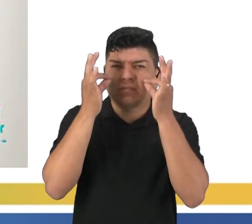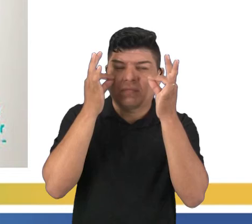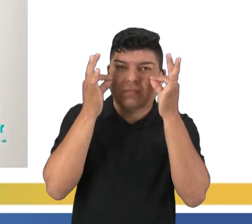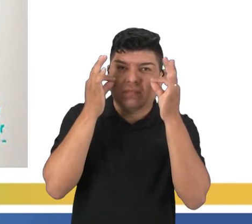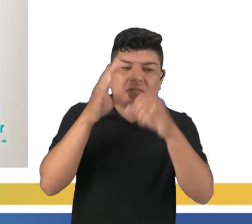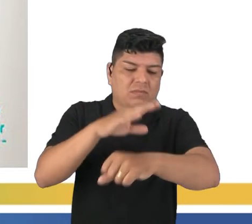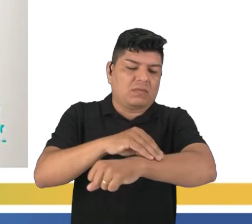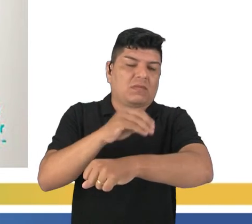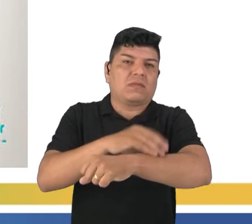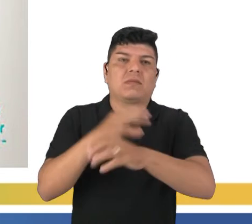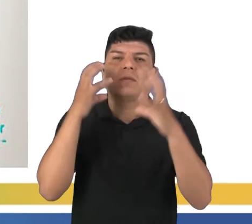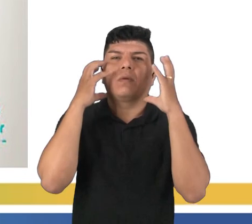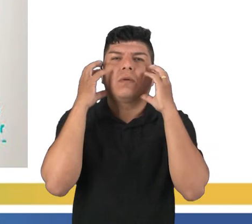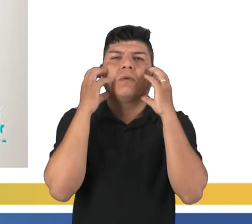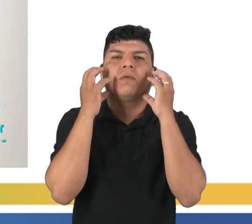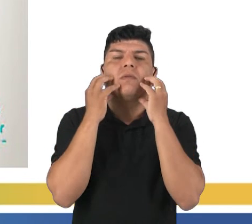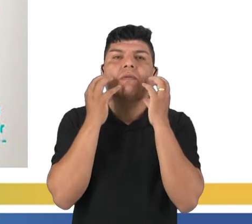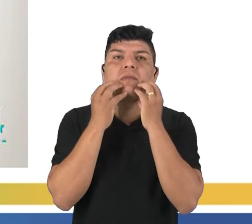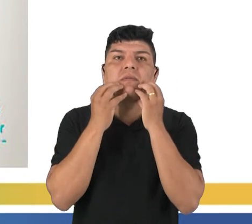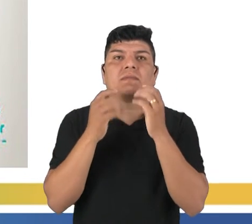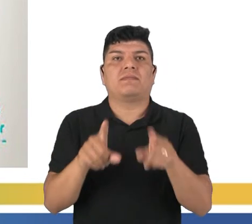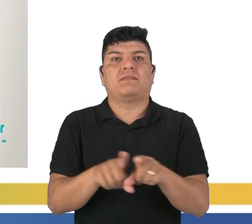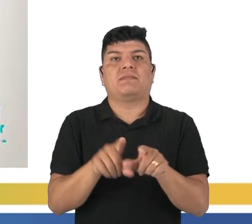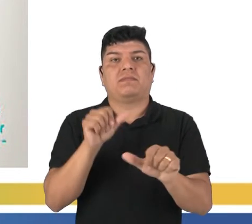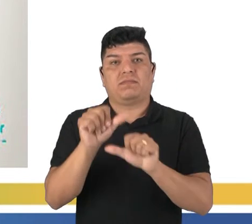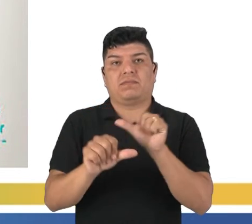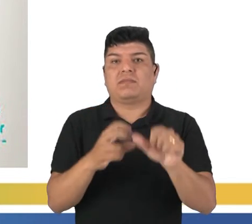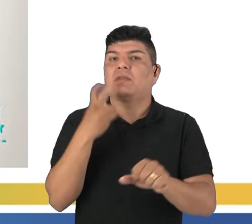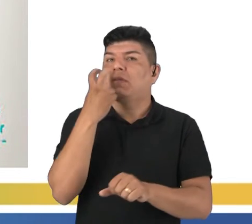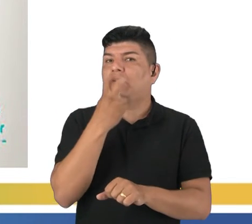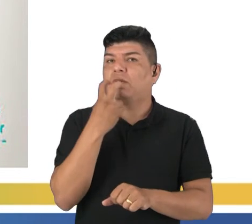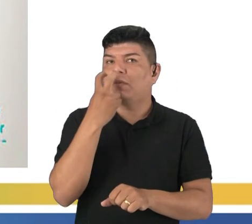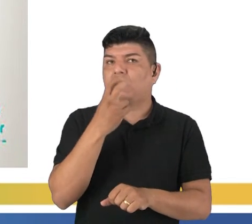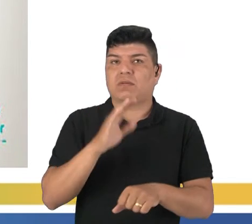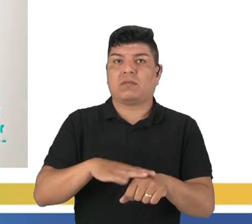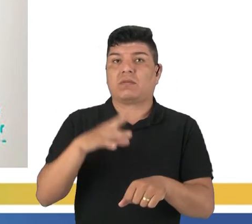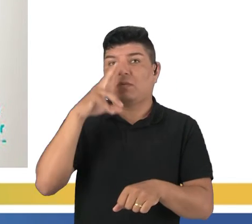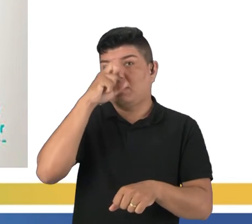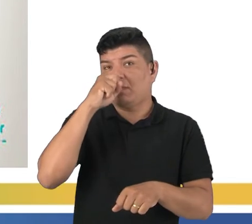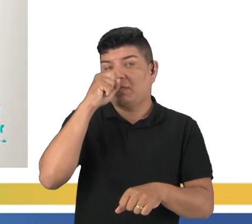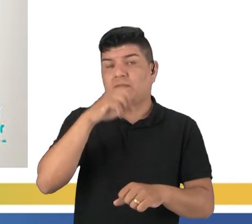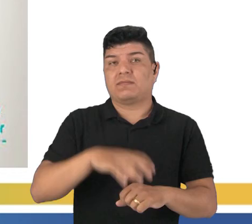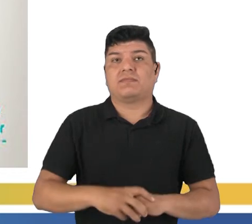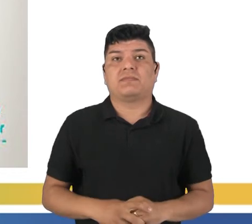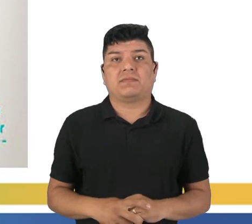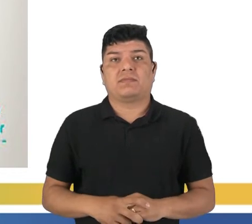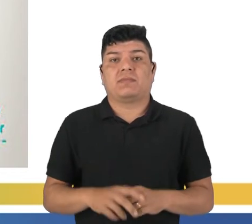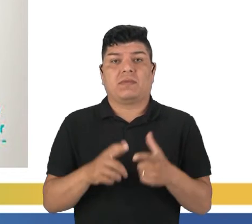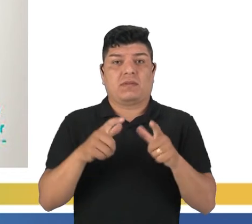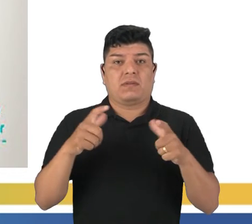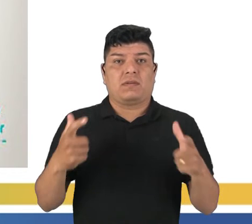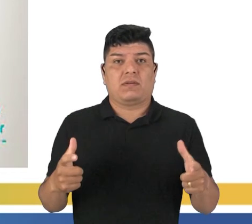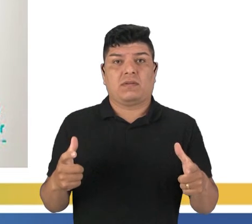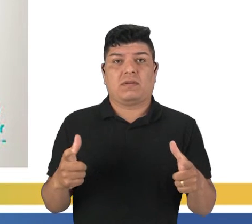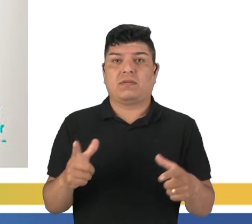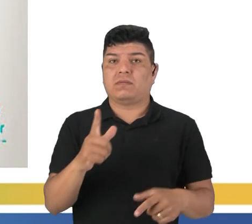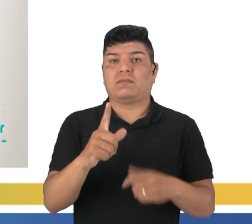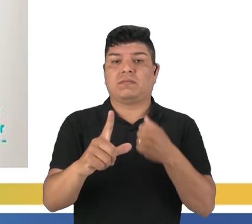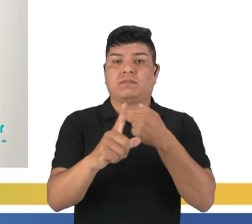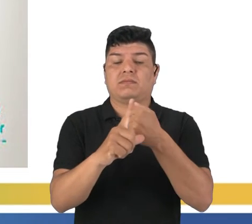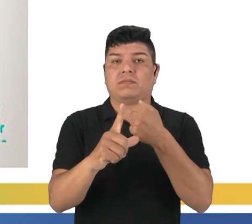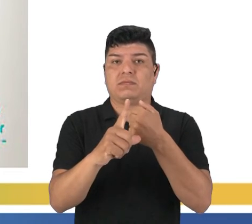no rosto, como barba, por exemplo. Existe uma alteração na voz, o tom da voz fica mais grave. Aumenta o pênis